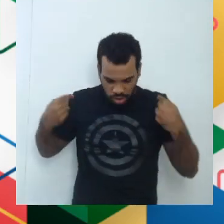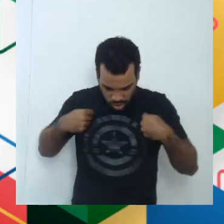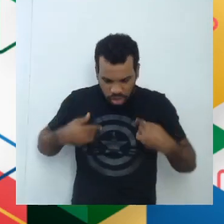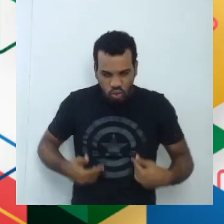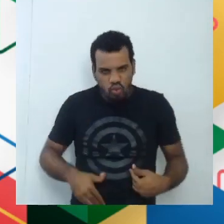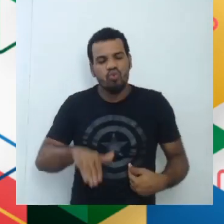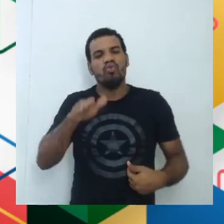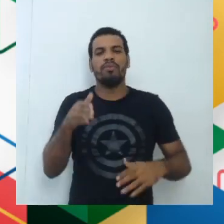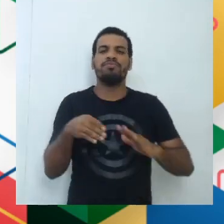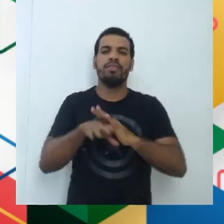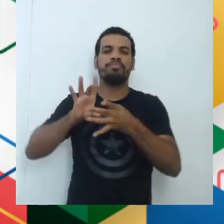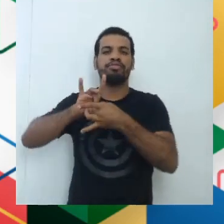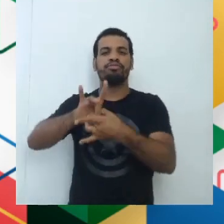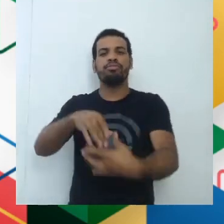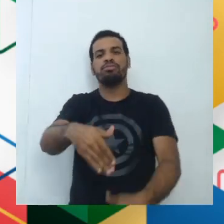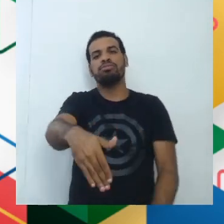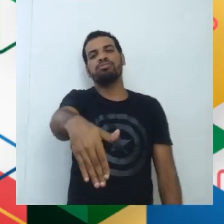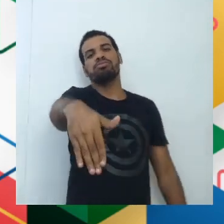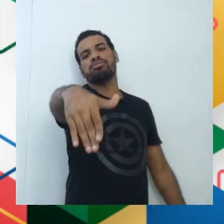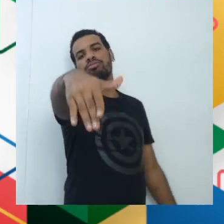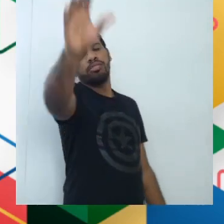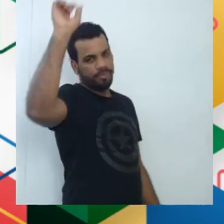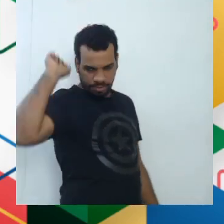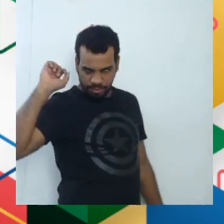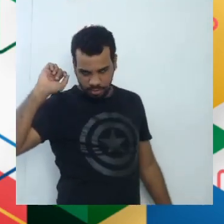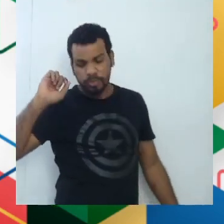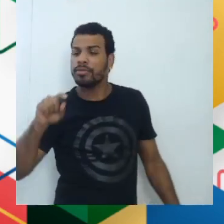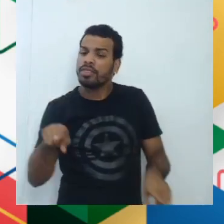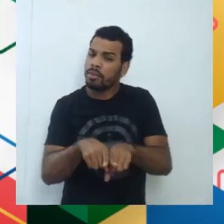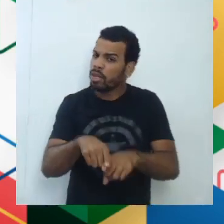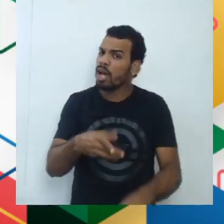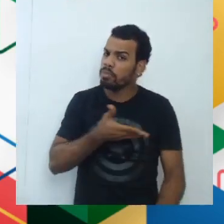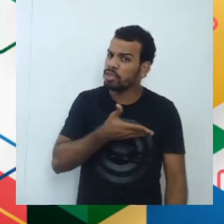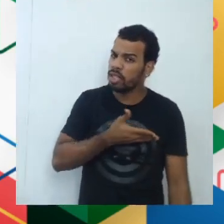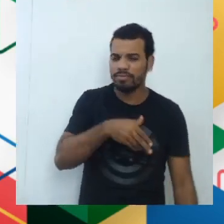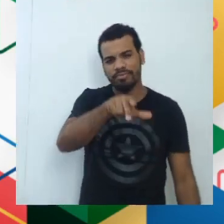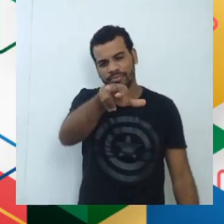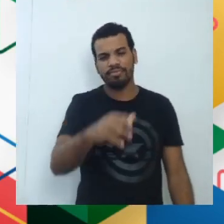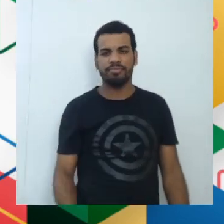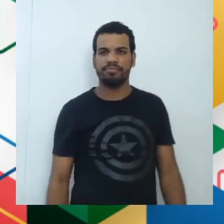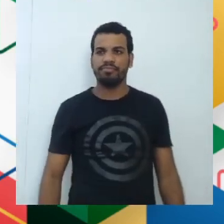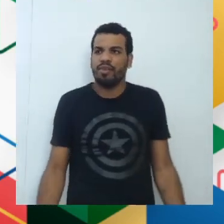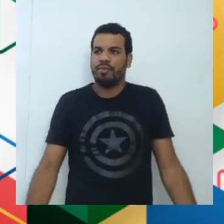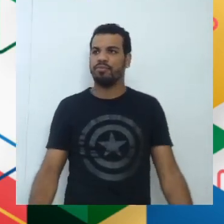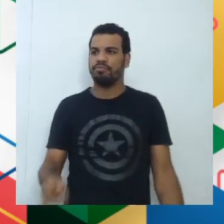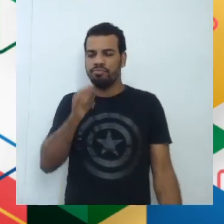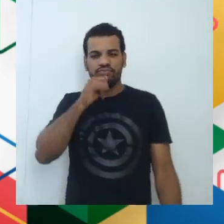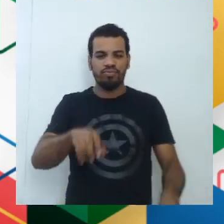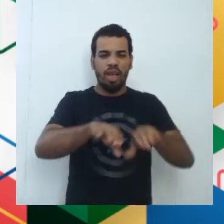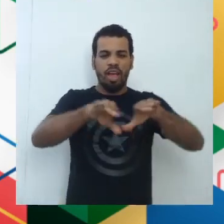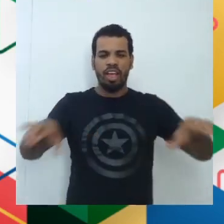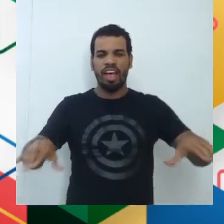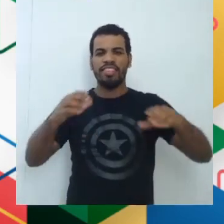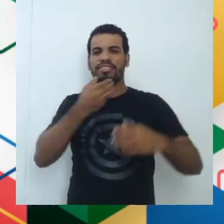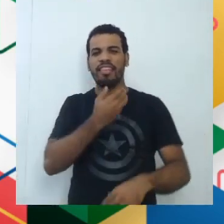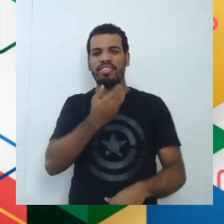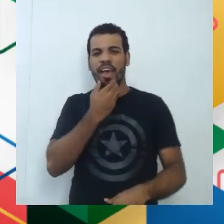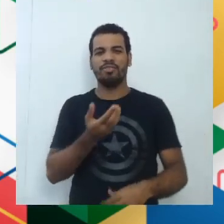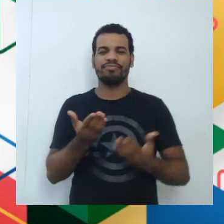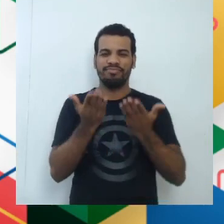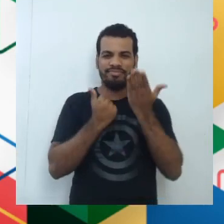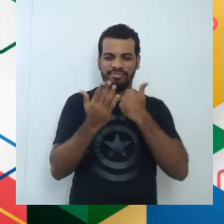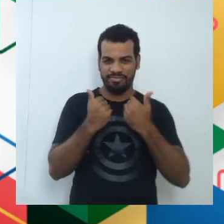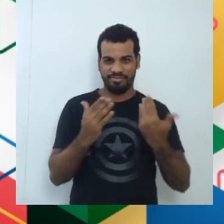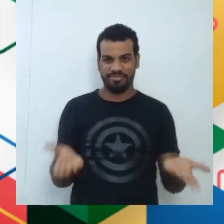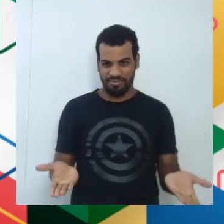dos nossos laços aí familiares e de amizade também. A gente vai ter o exemplo, a ceia de Natal. Quando as famílias se